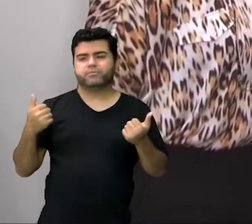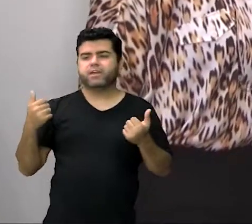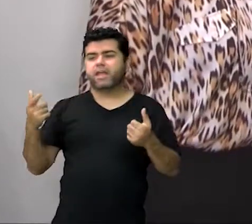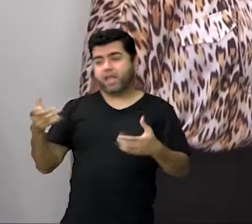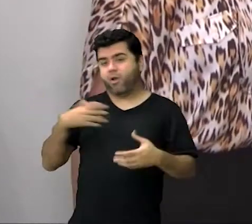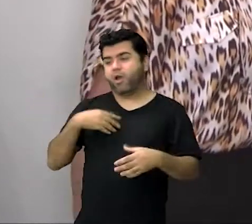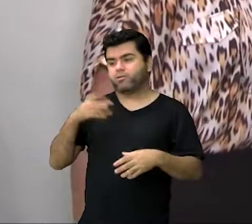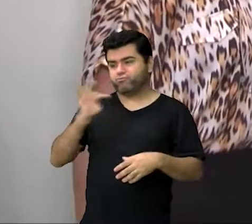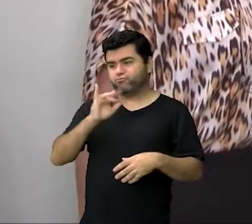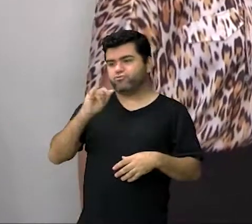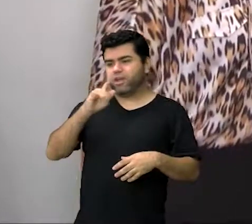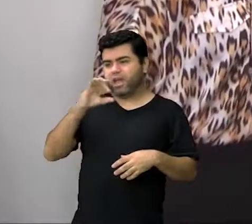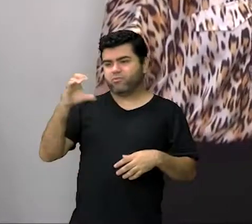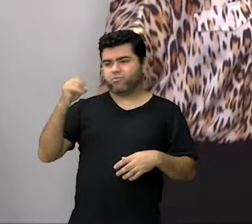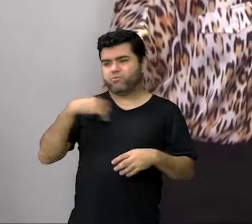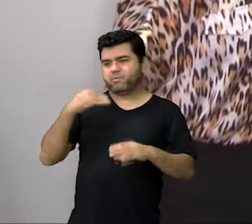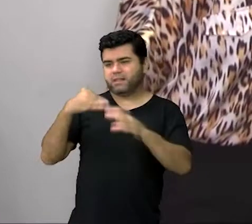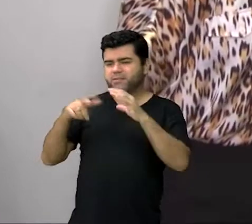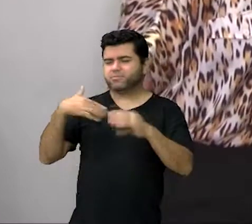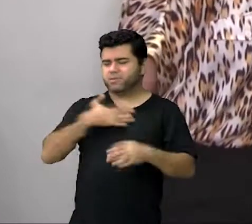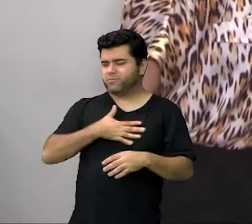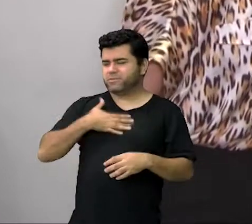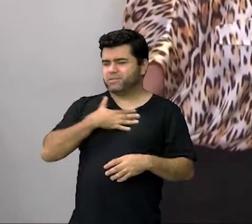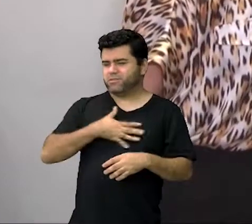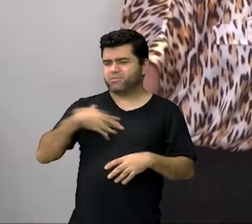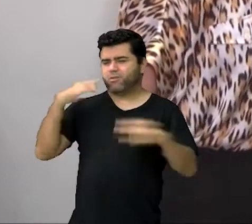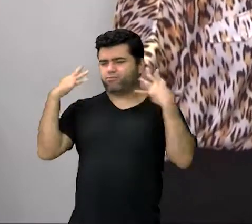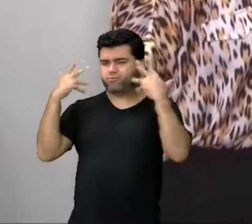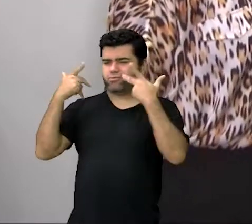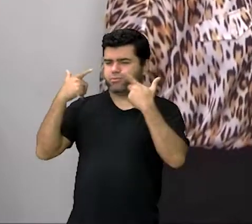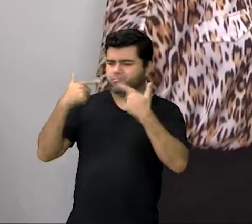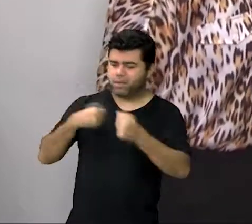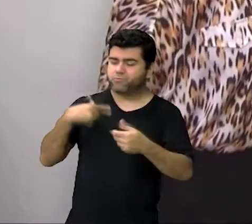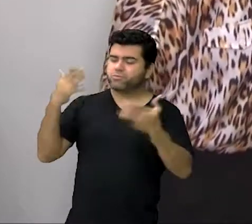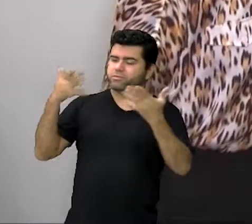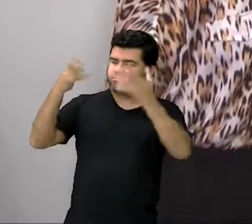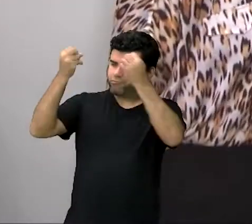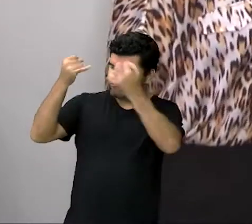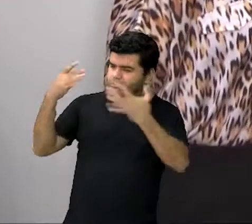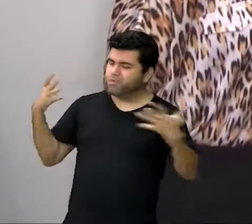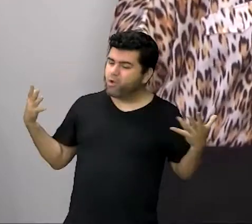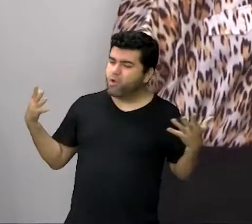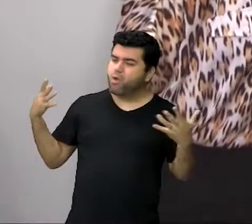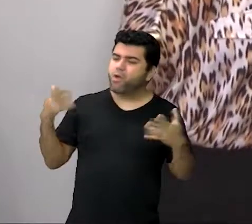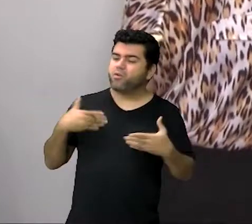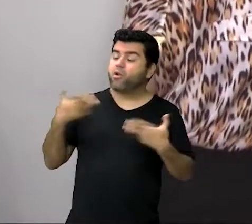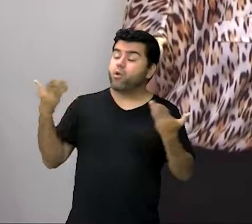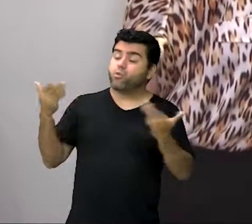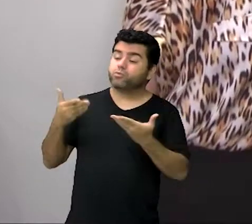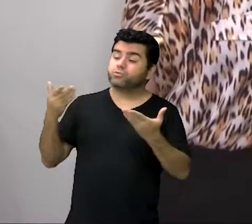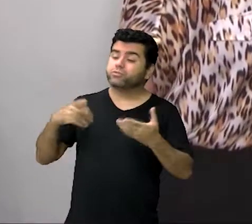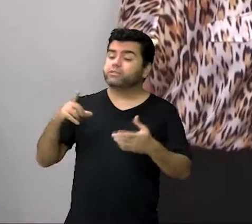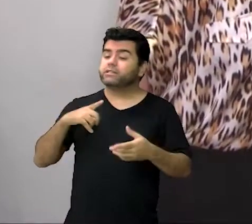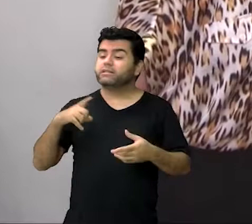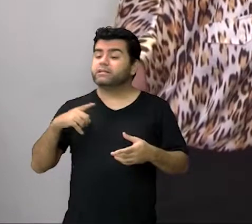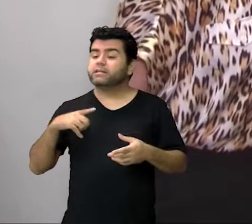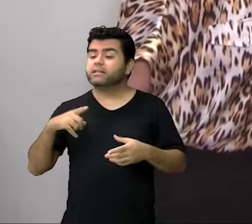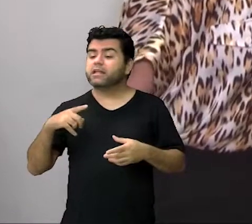uma mensagem, né, Tiago? Eu sei que você gosta muito de animais, da outra vez você falou. Hoje você trouxe um negócio